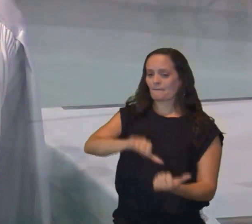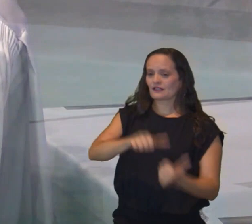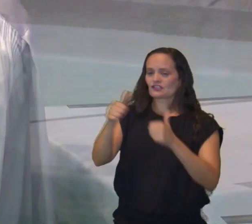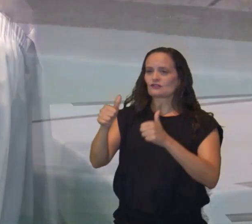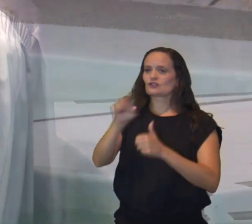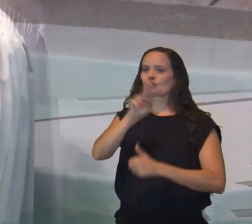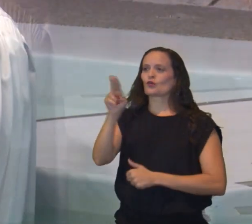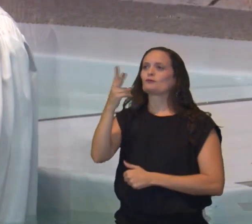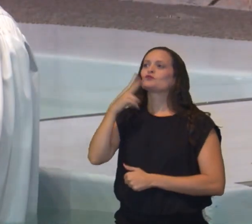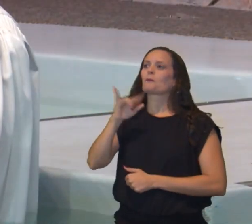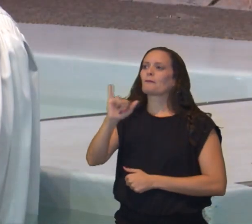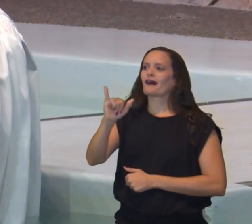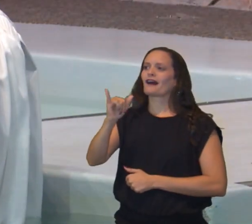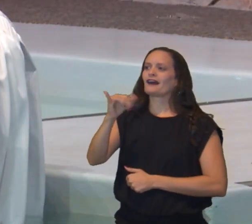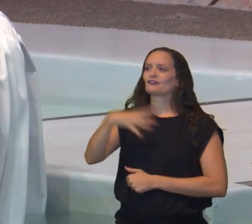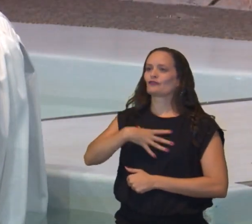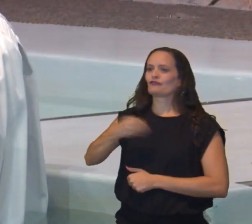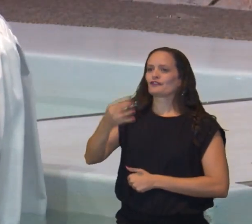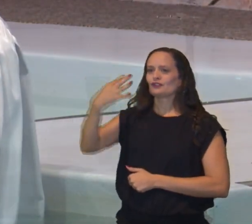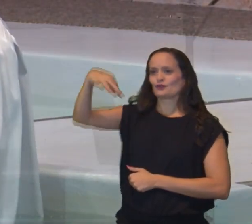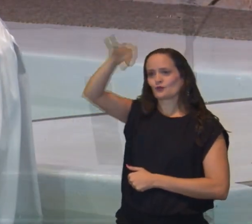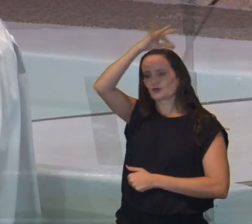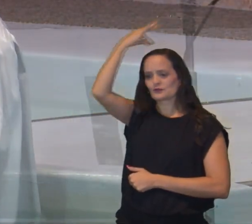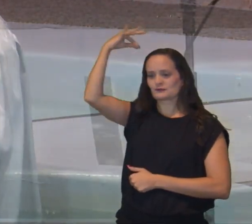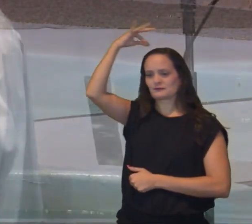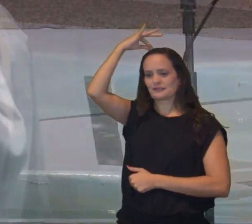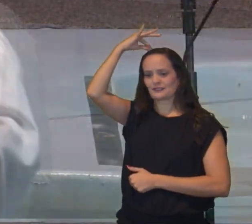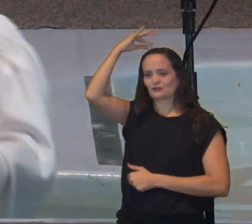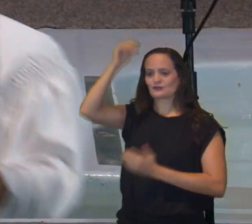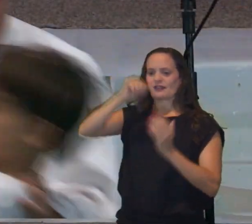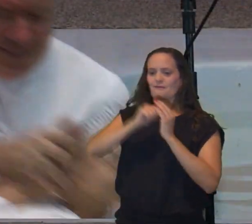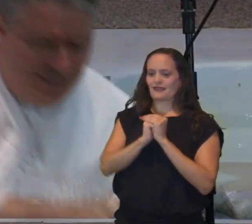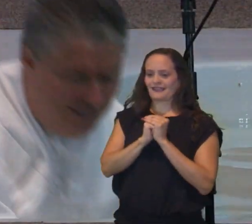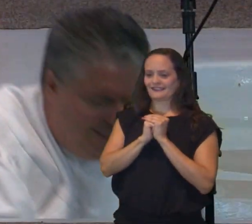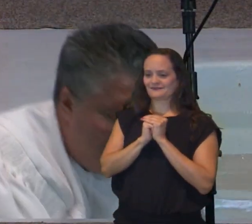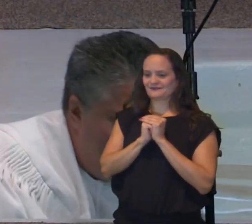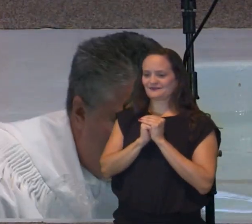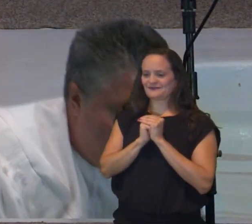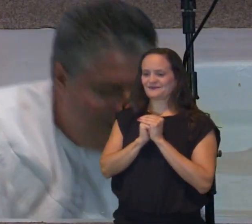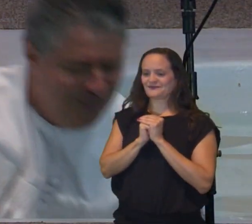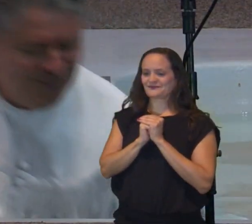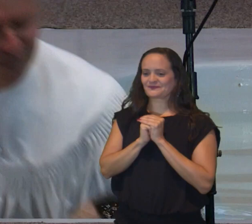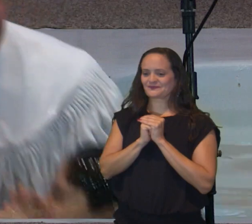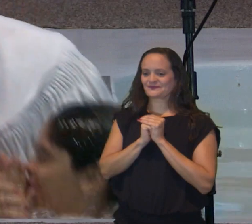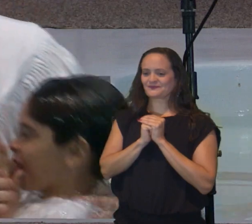do Pai, do Filho e do Espírito Santo. Amém.